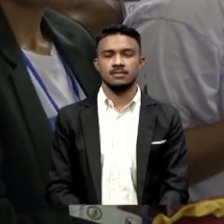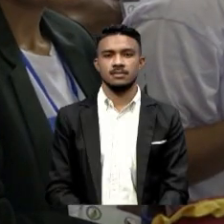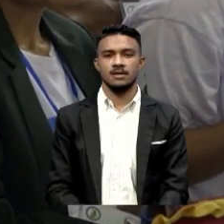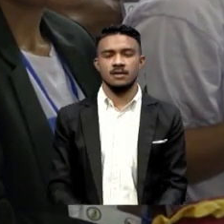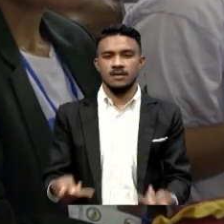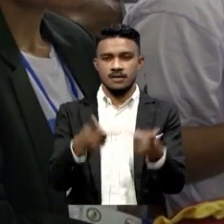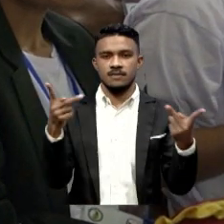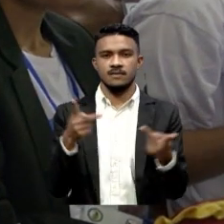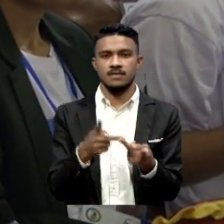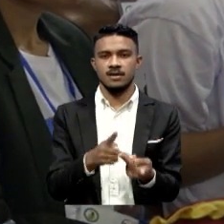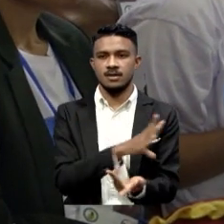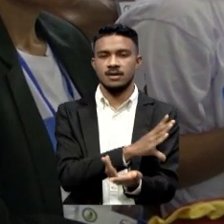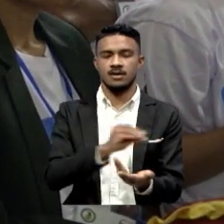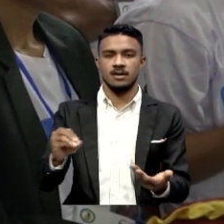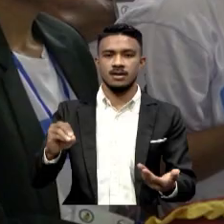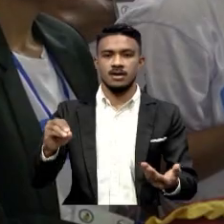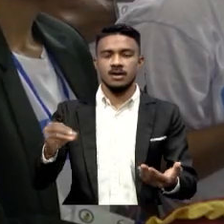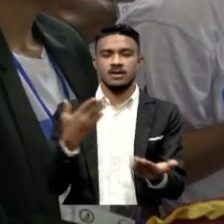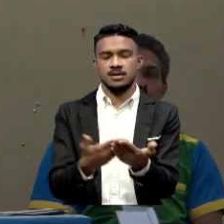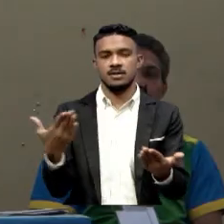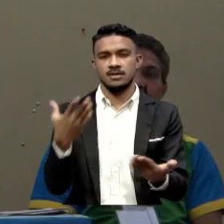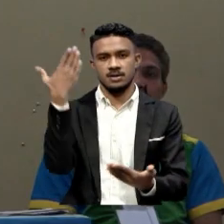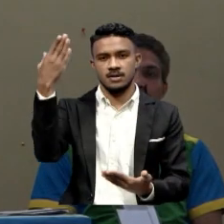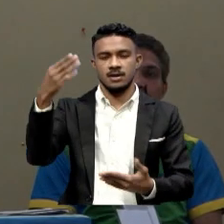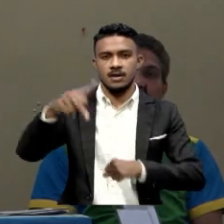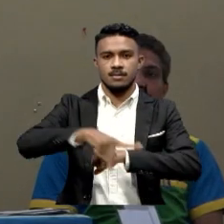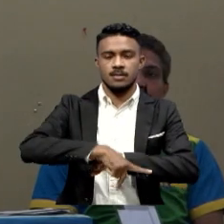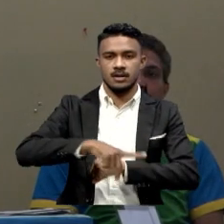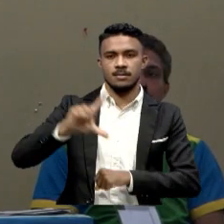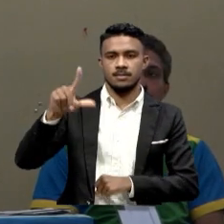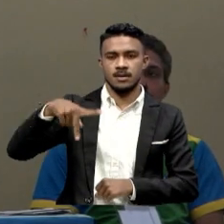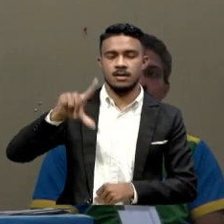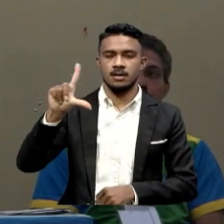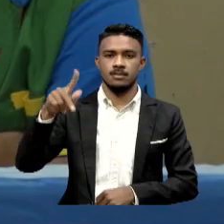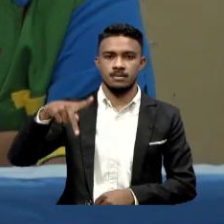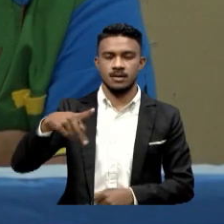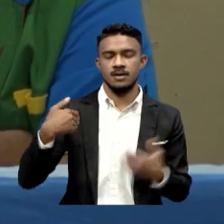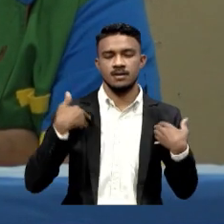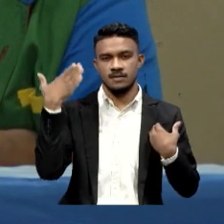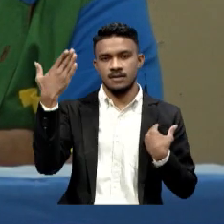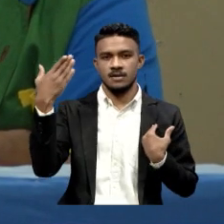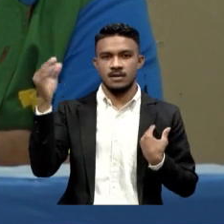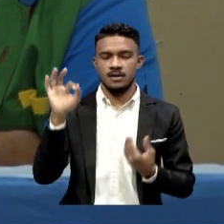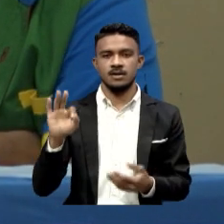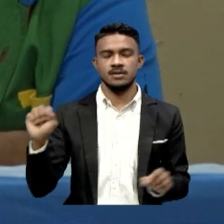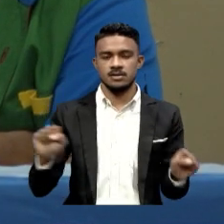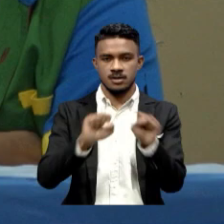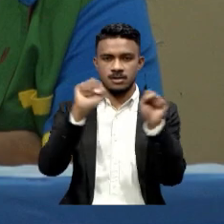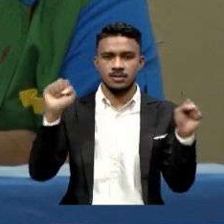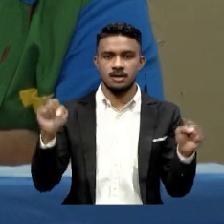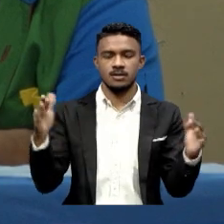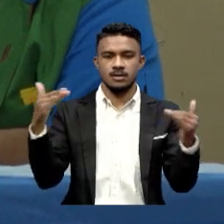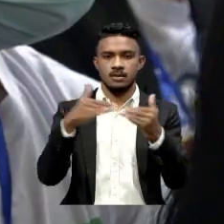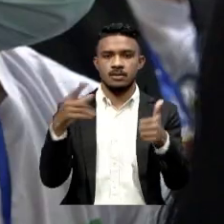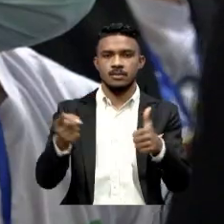Centro Estudo Estratégico e a Partido Libertação Popular PLP e a sábado, né, realiza a Conferência Nacional da Hulu e